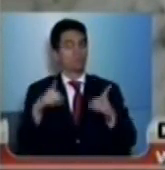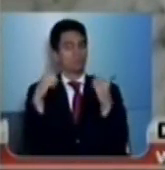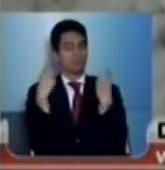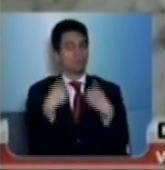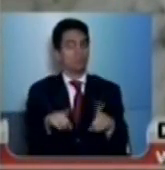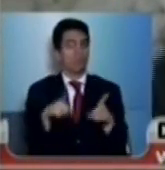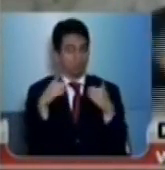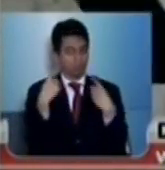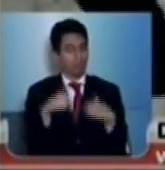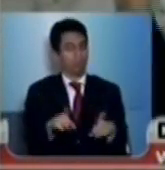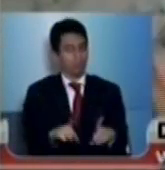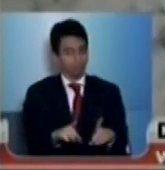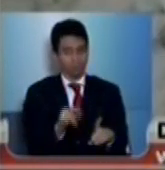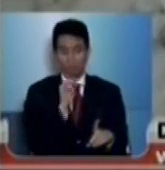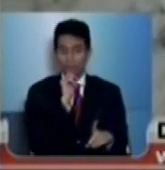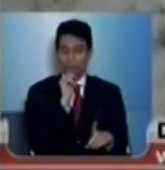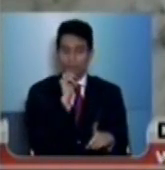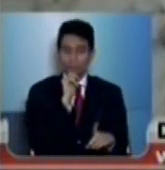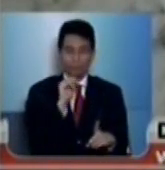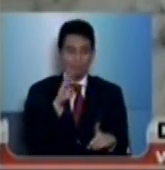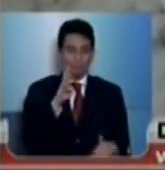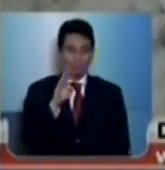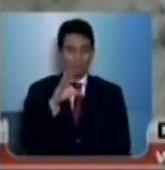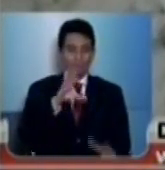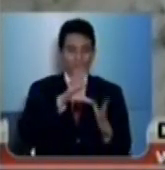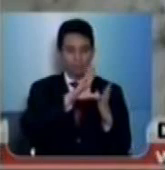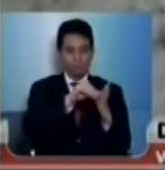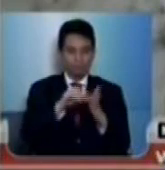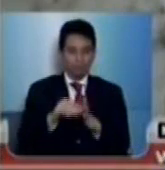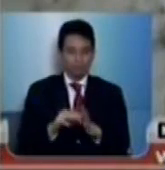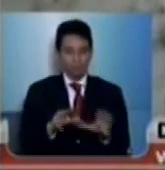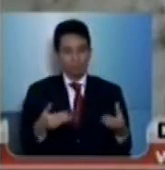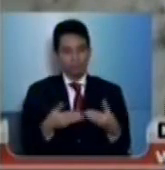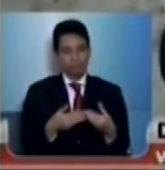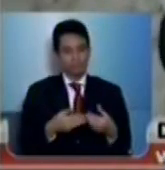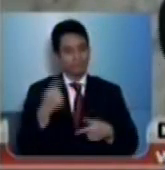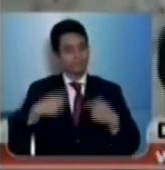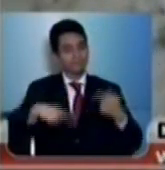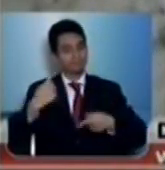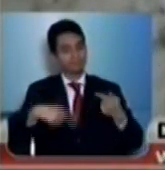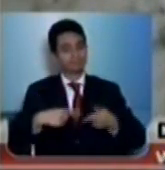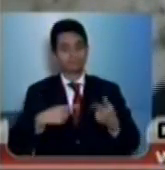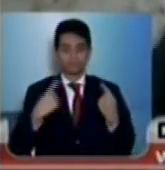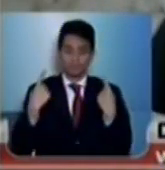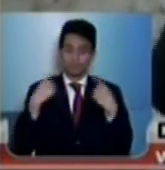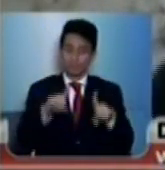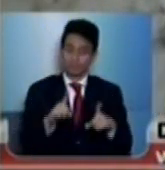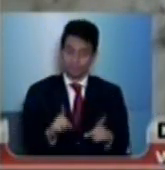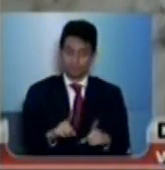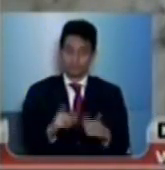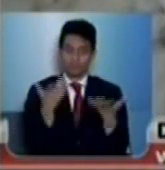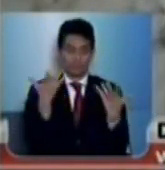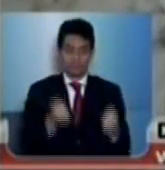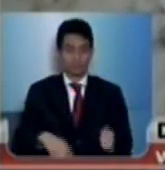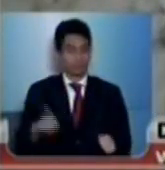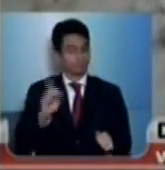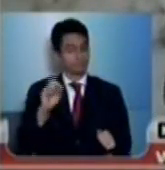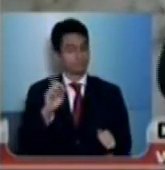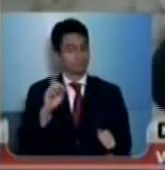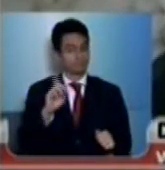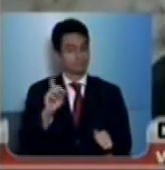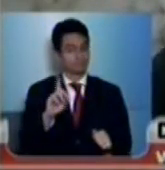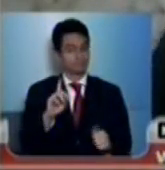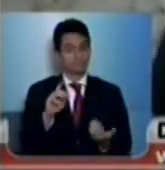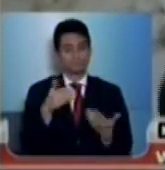a questão dos dos Bondes que são realizados para os servidores que criticam que não aceitam